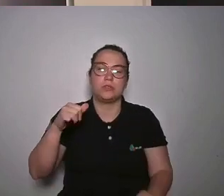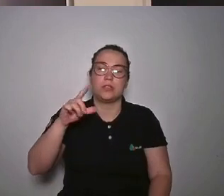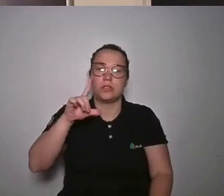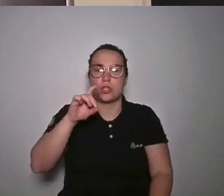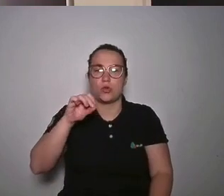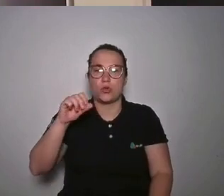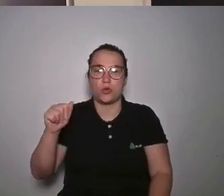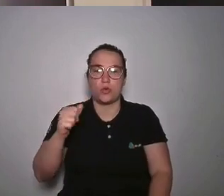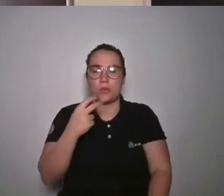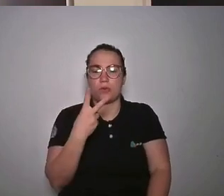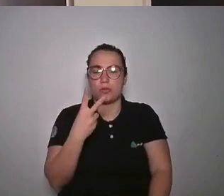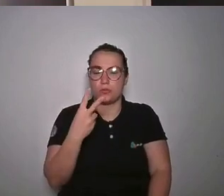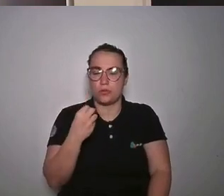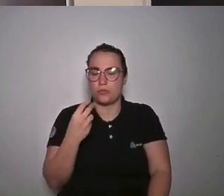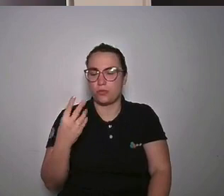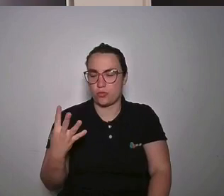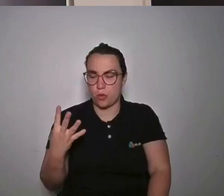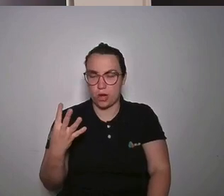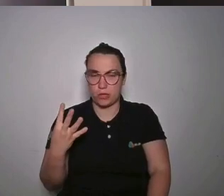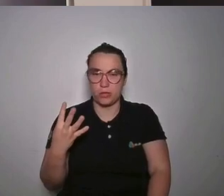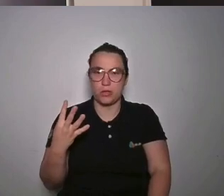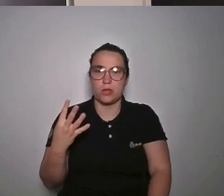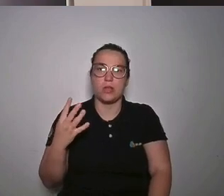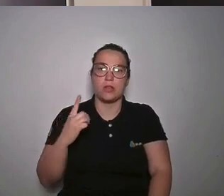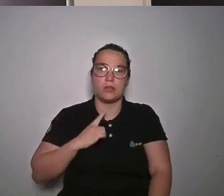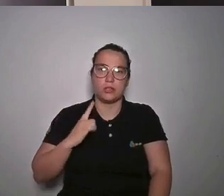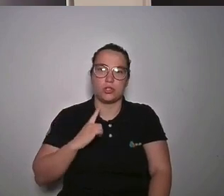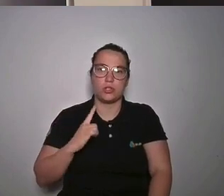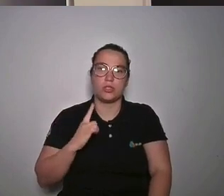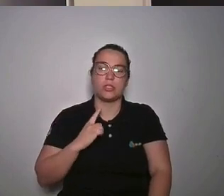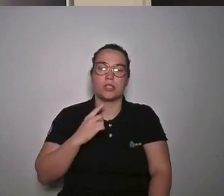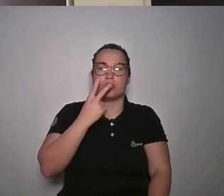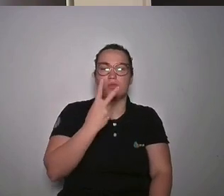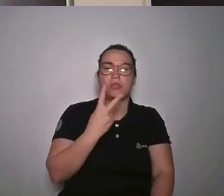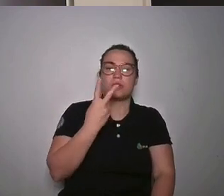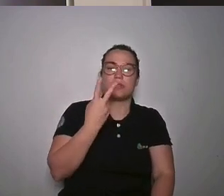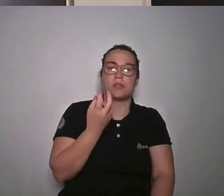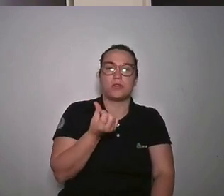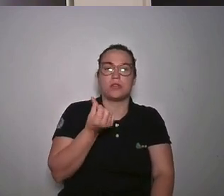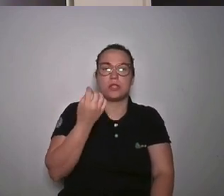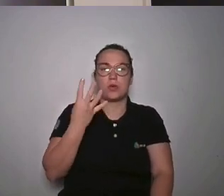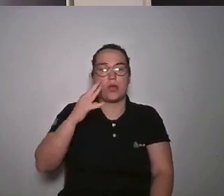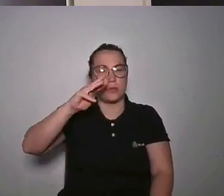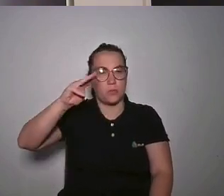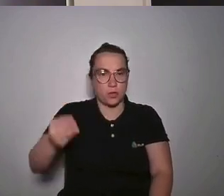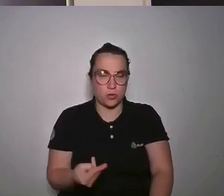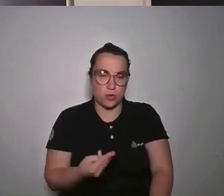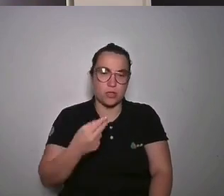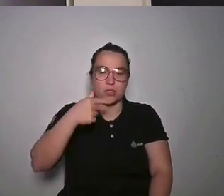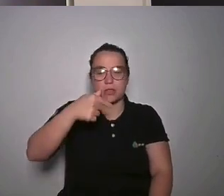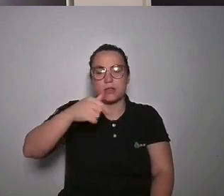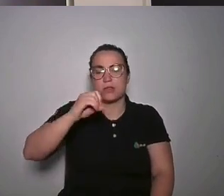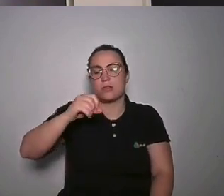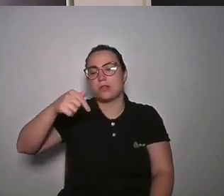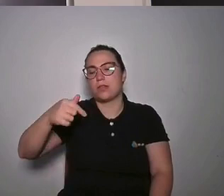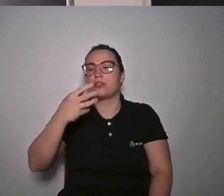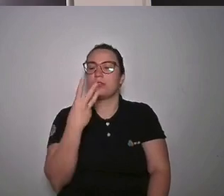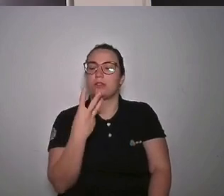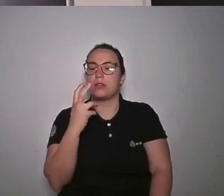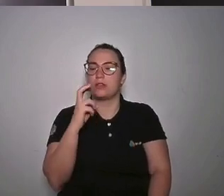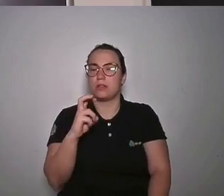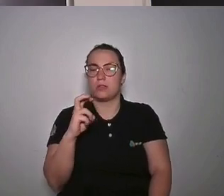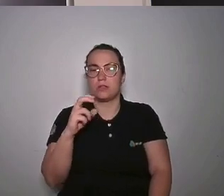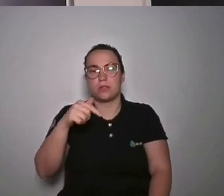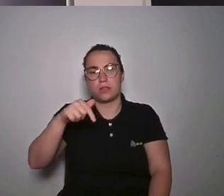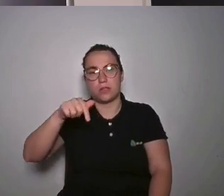para 2024, passou para 264 milhões, 707,